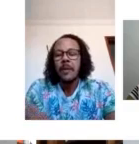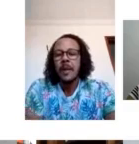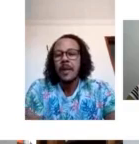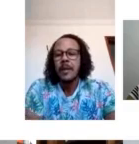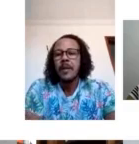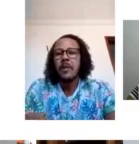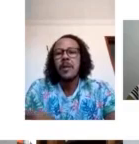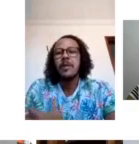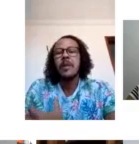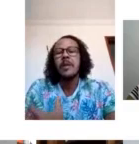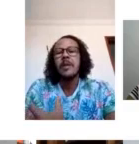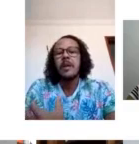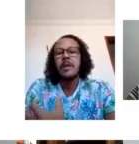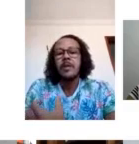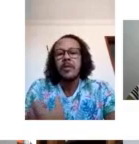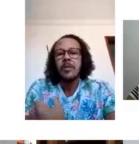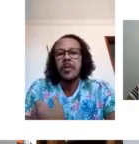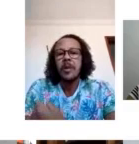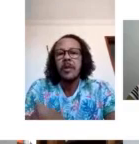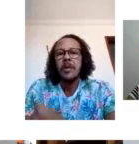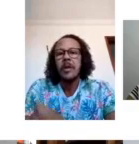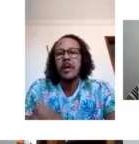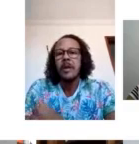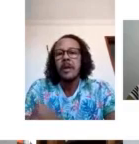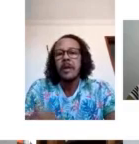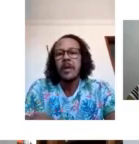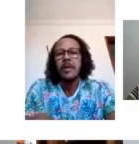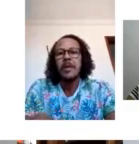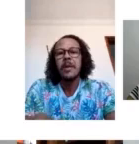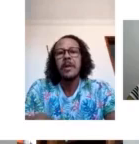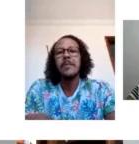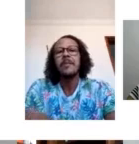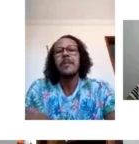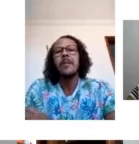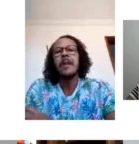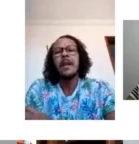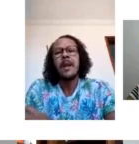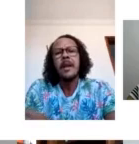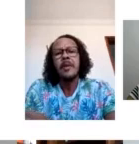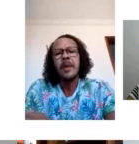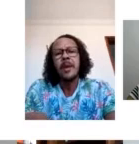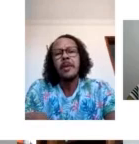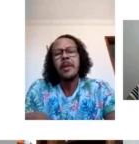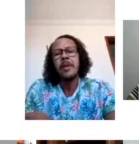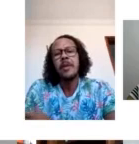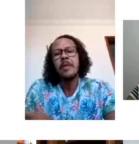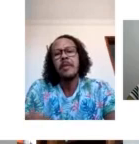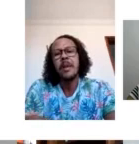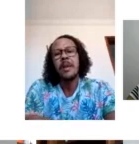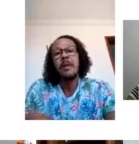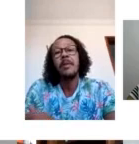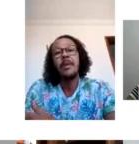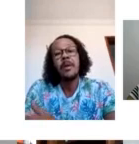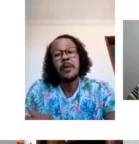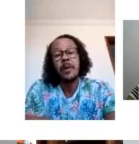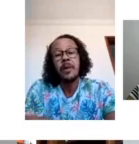isso, mas, de toda sorte, assim, eu acho que o PIBID é algo que tem que permanecer, é algo que é importante